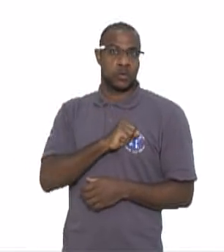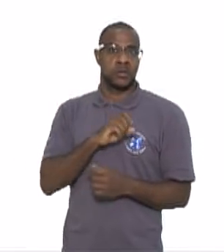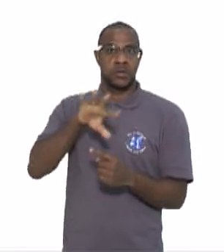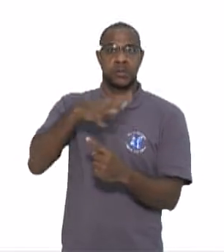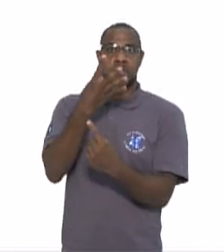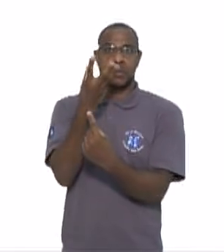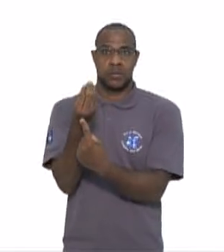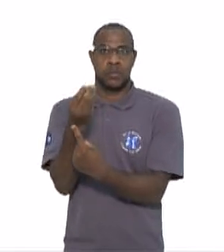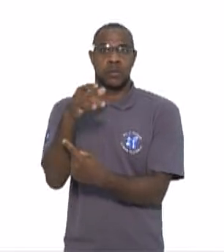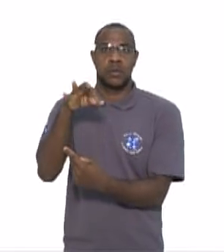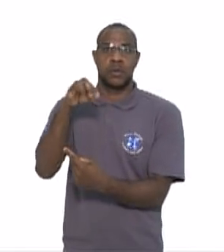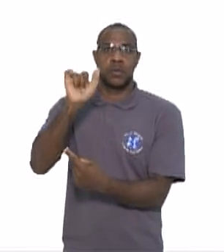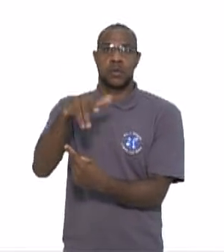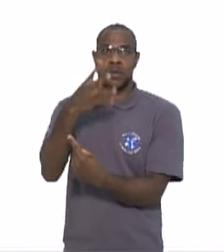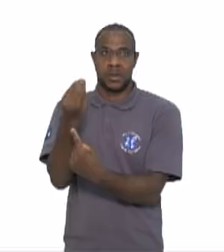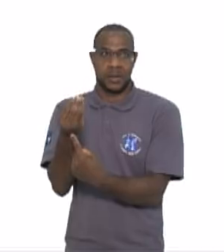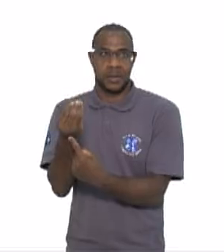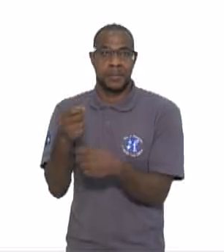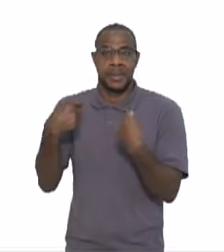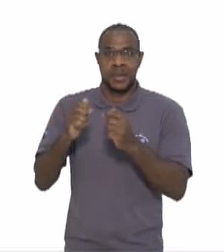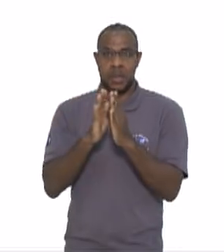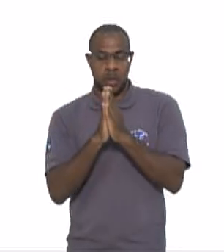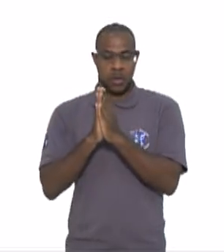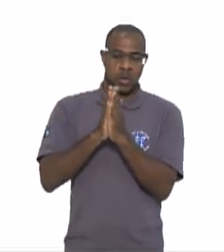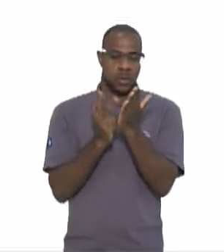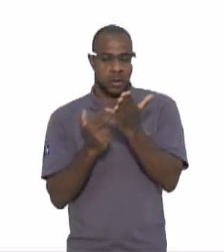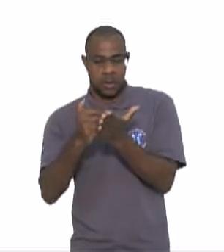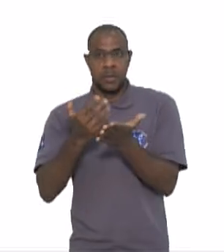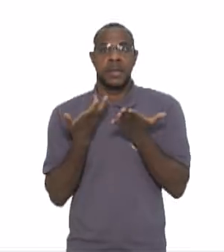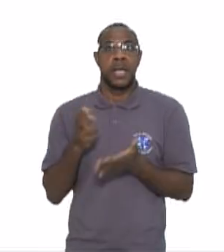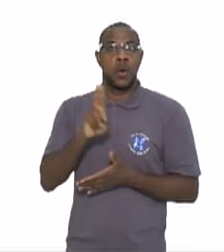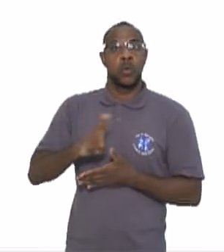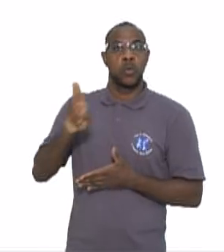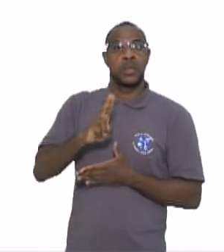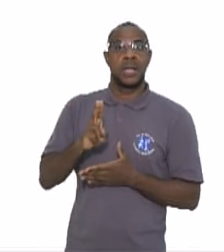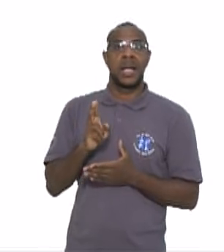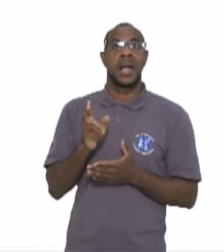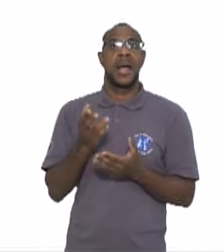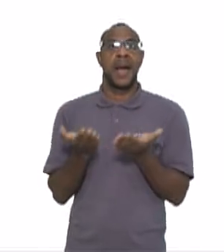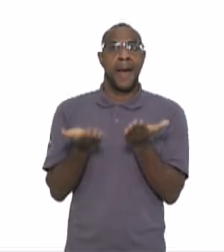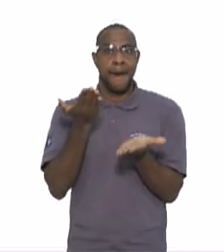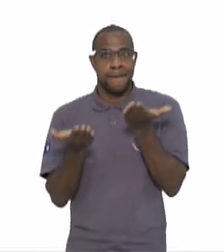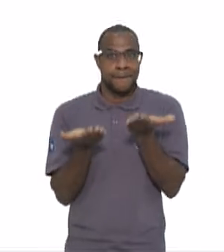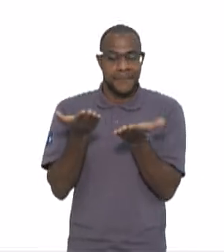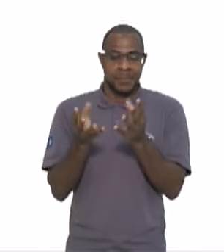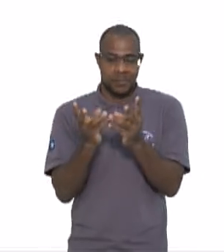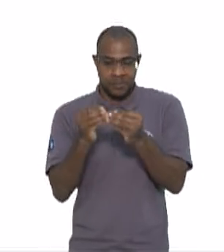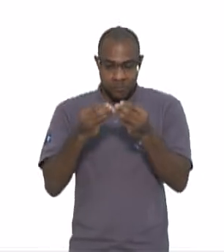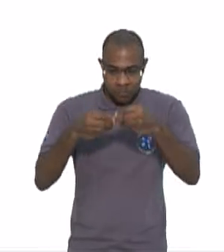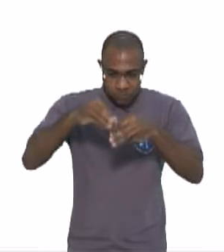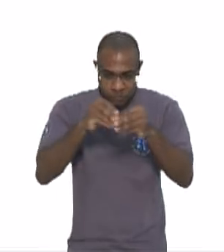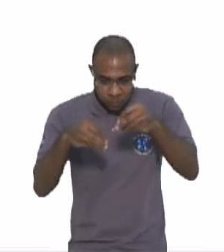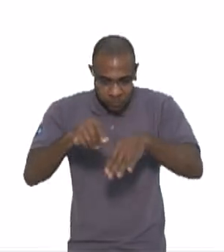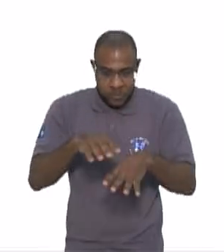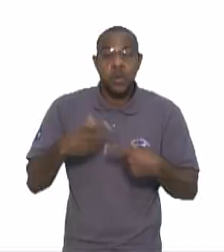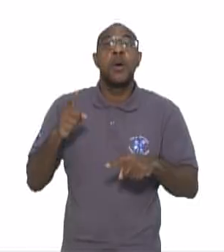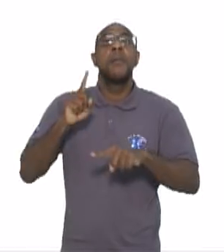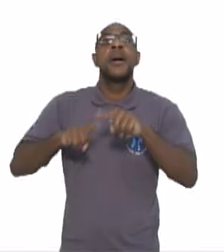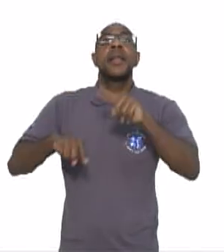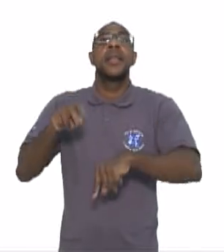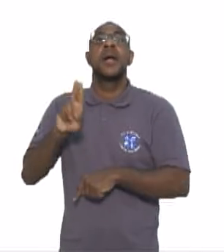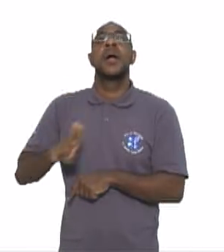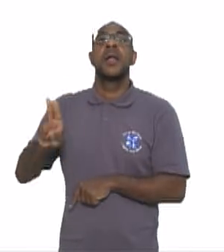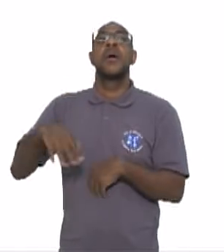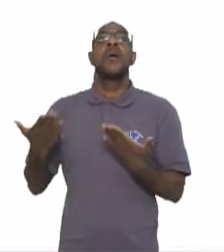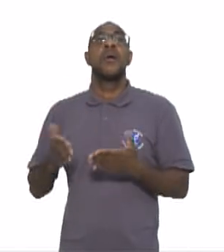um personagem. Para isso, João quer usar sua habilidade de modelar. Que material o João pode utilizar? A.